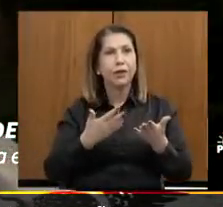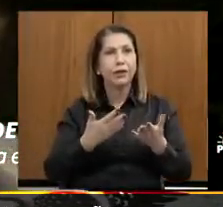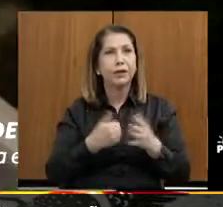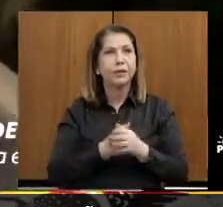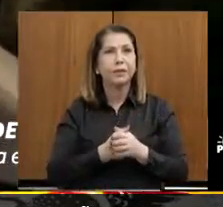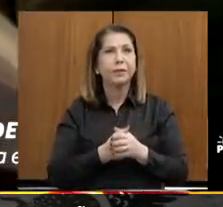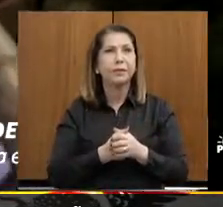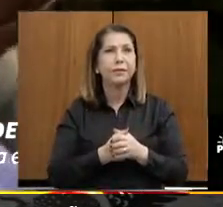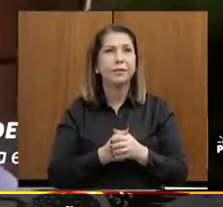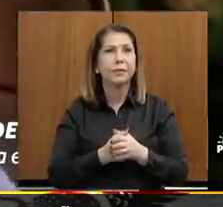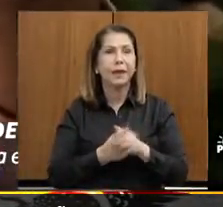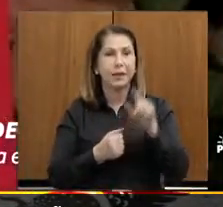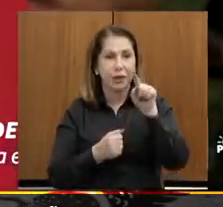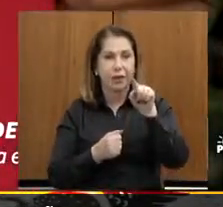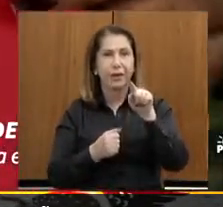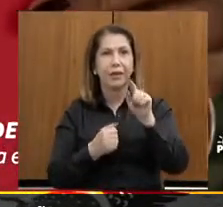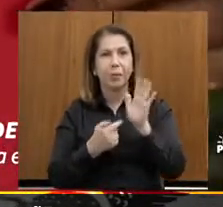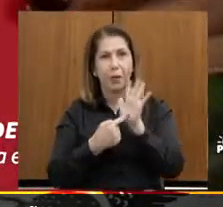e